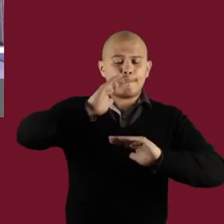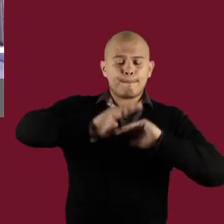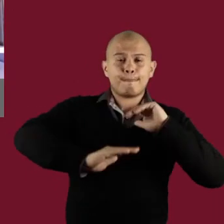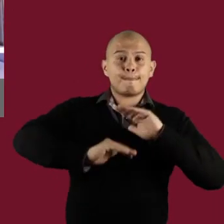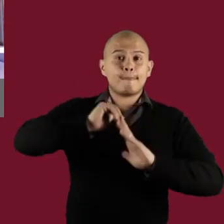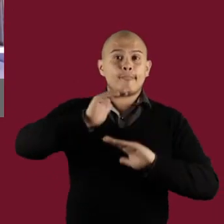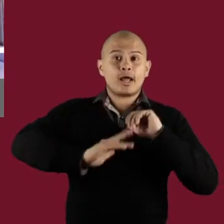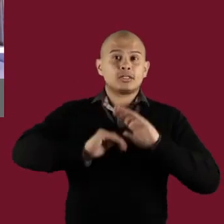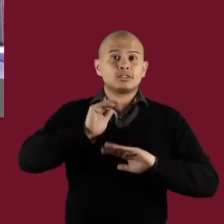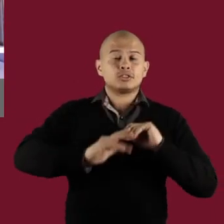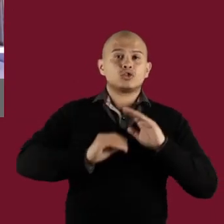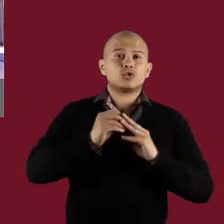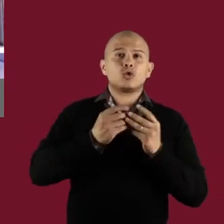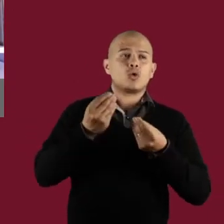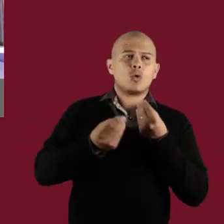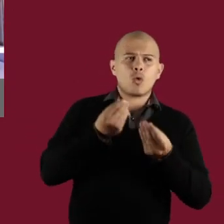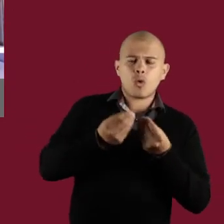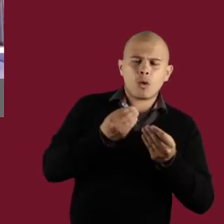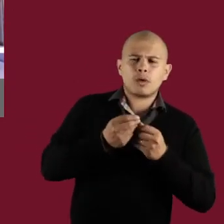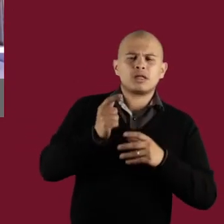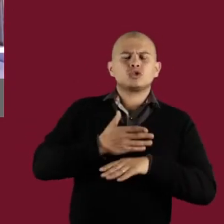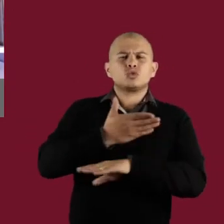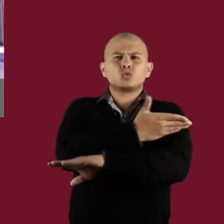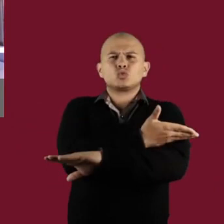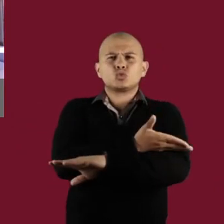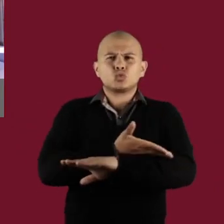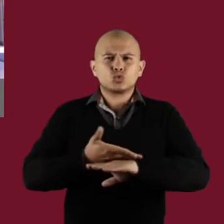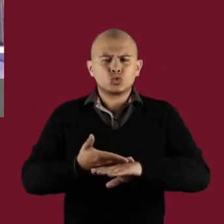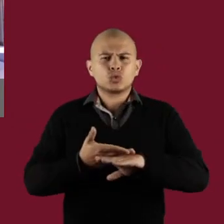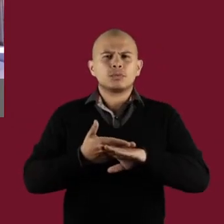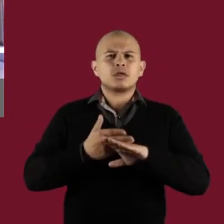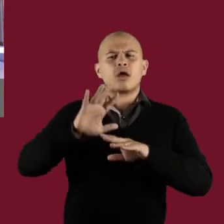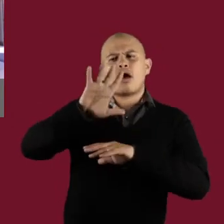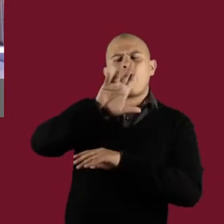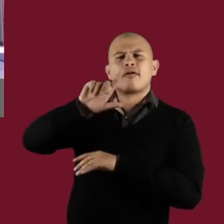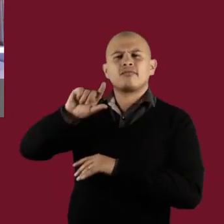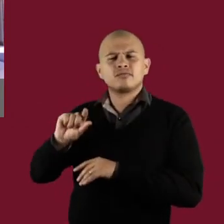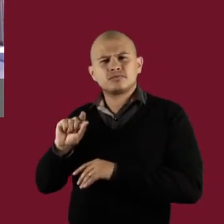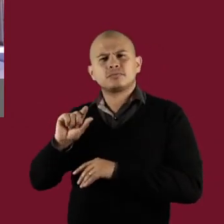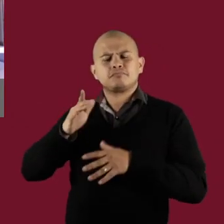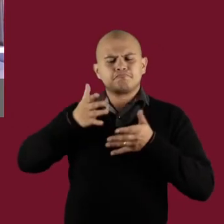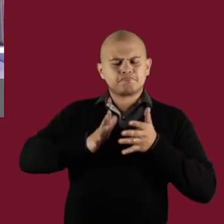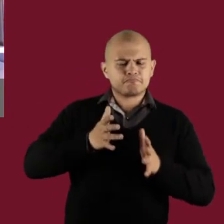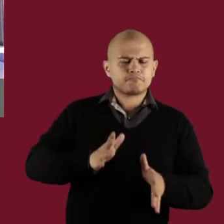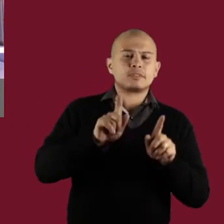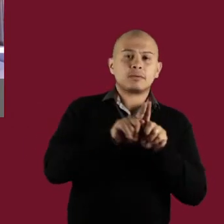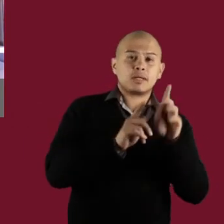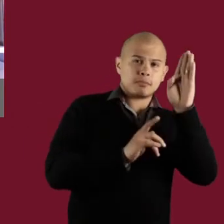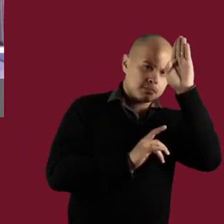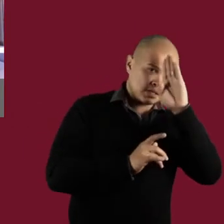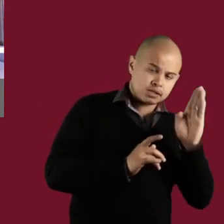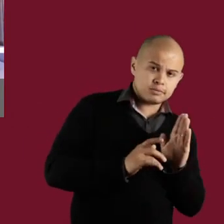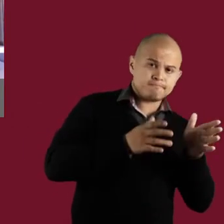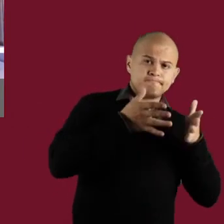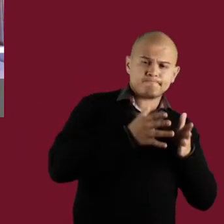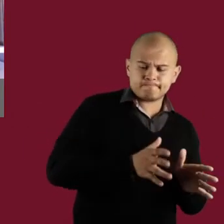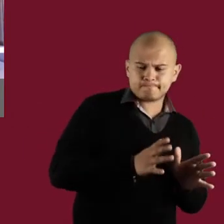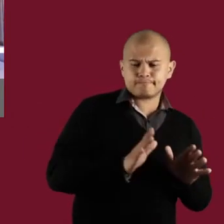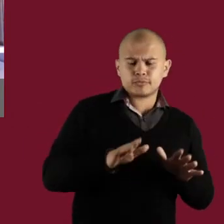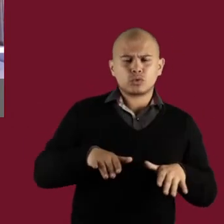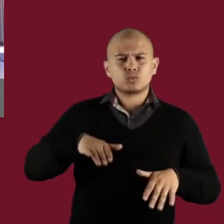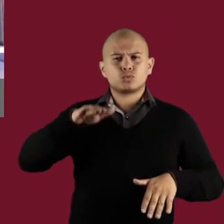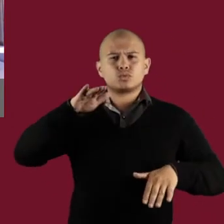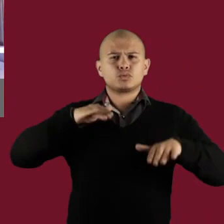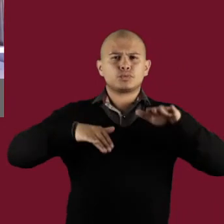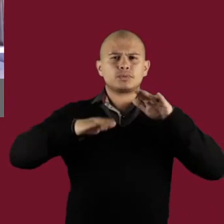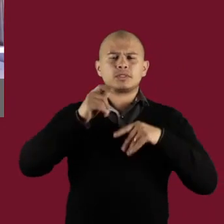esclavagista, não é verdade? Envolvendo africanos e brasileiros. Fizemos uma entrevista sobre o livro que ela